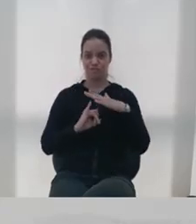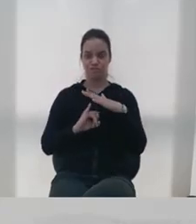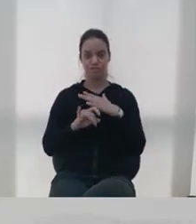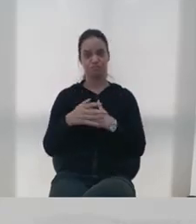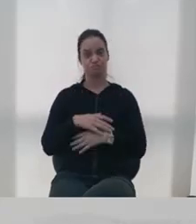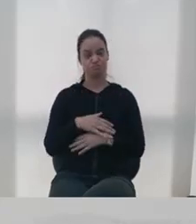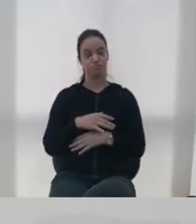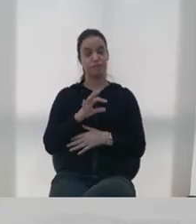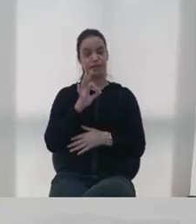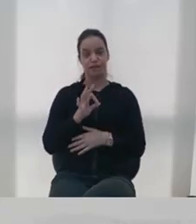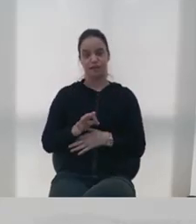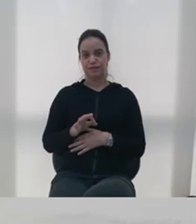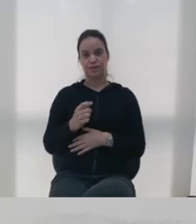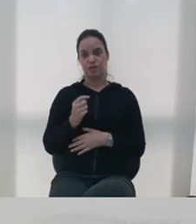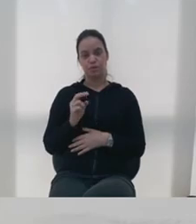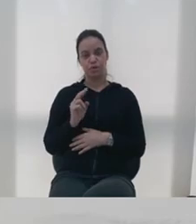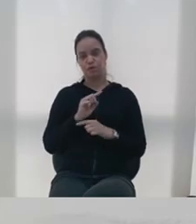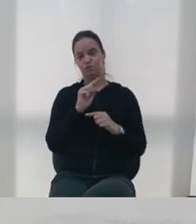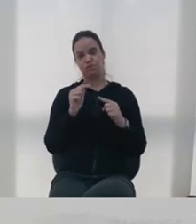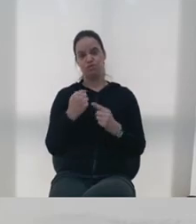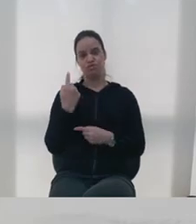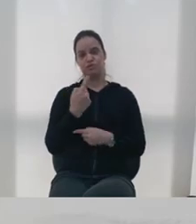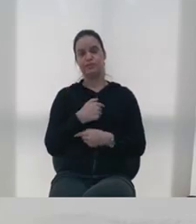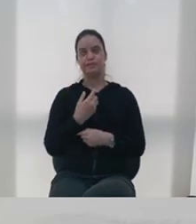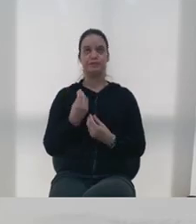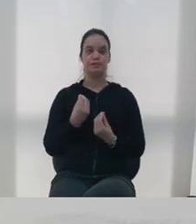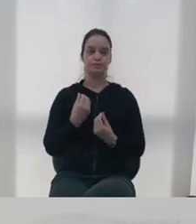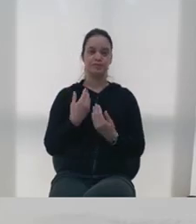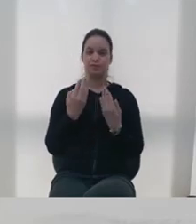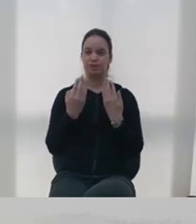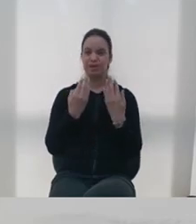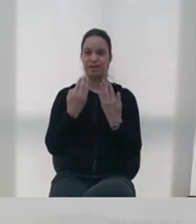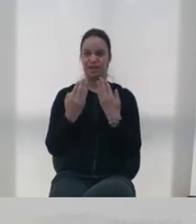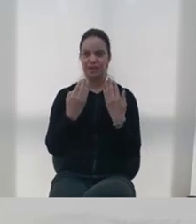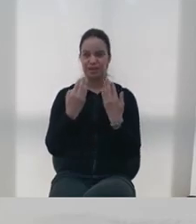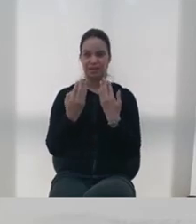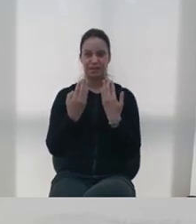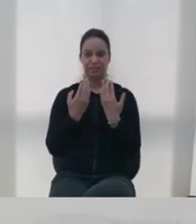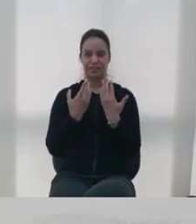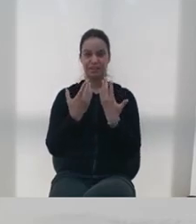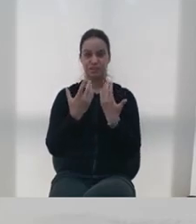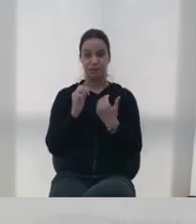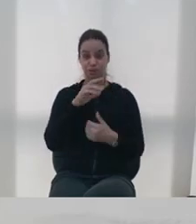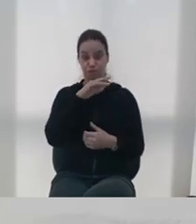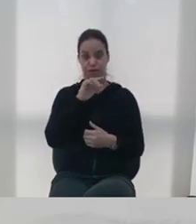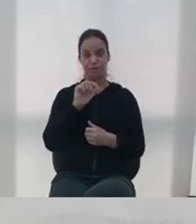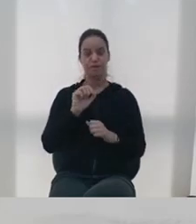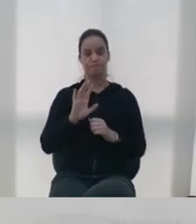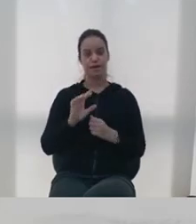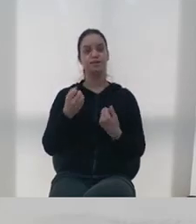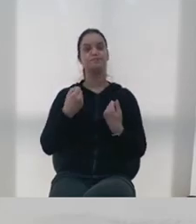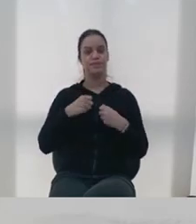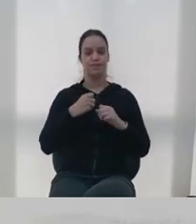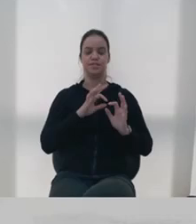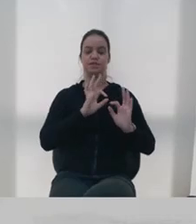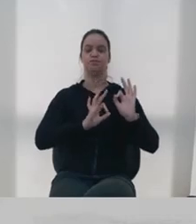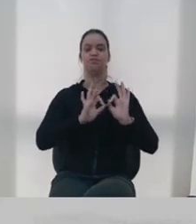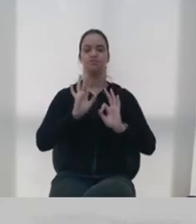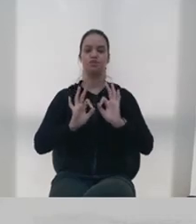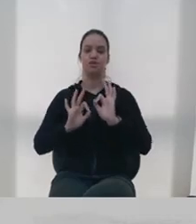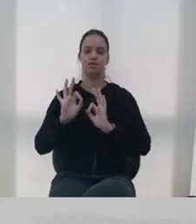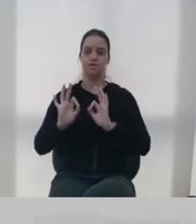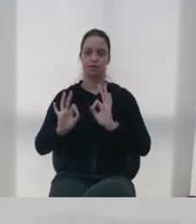Certamente não é a intenção da Defensoria Pública Geral que o atendimento não seja prestado com qualidade, mas ele precisa ser organizado. Nós